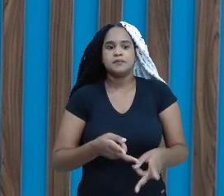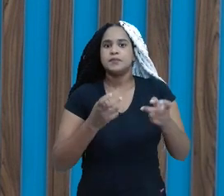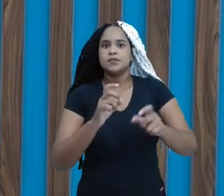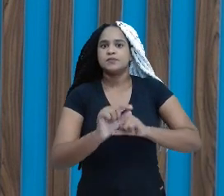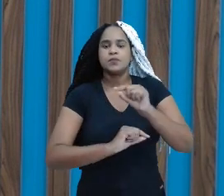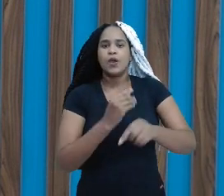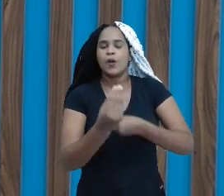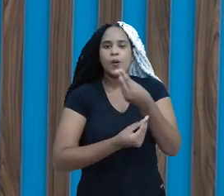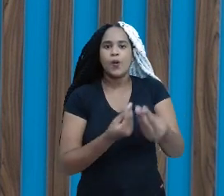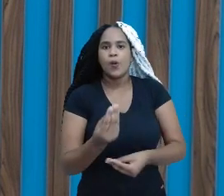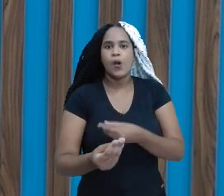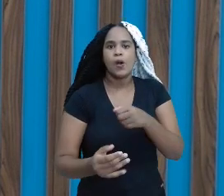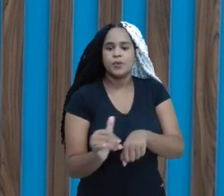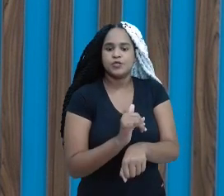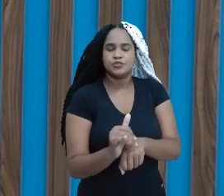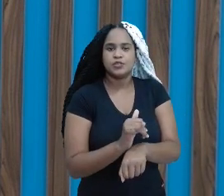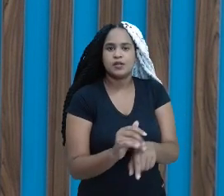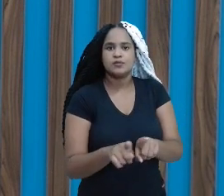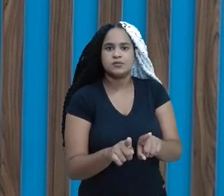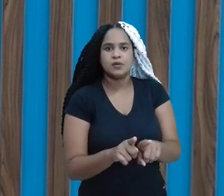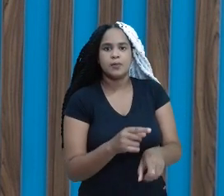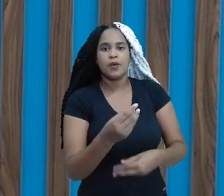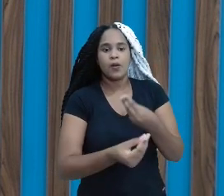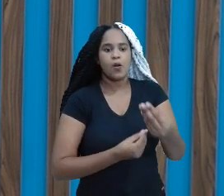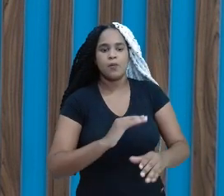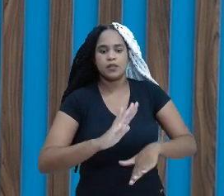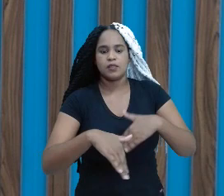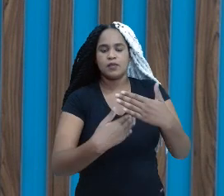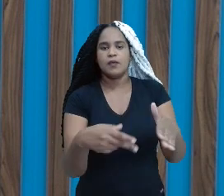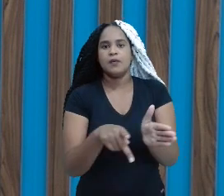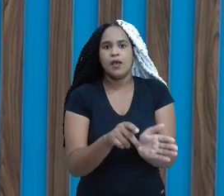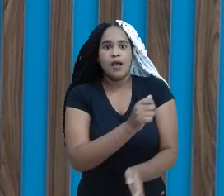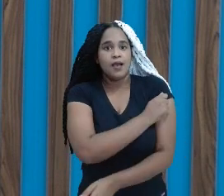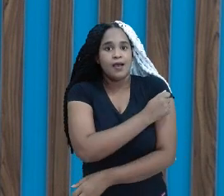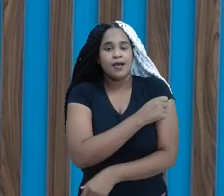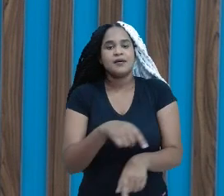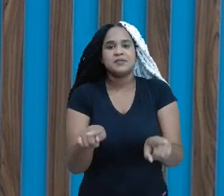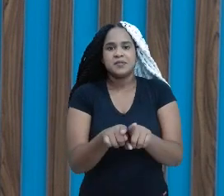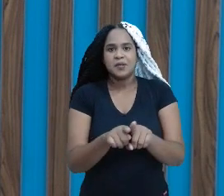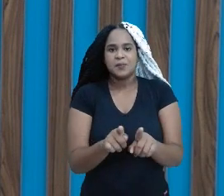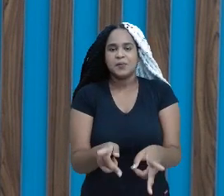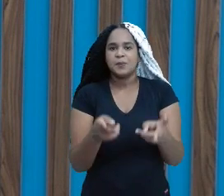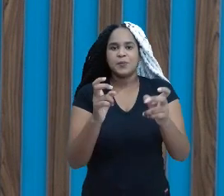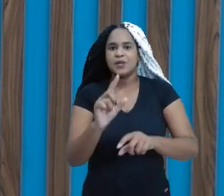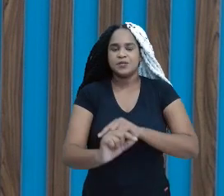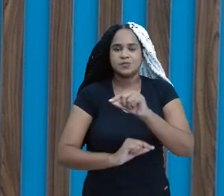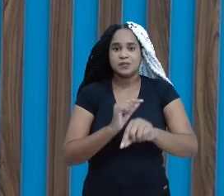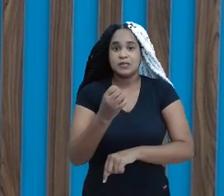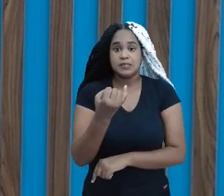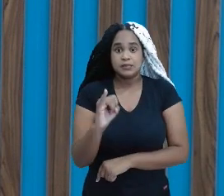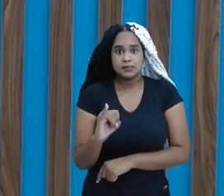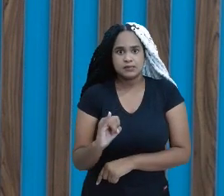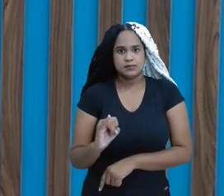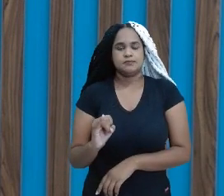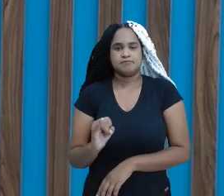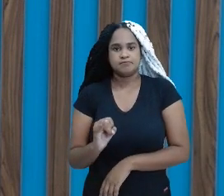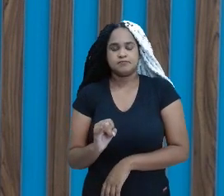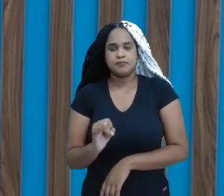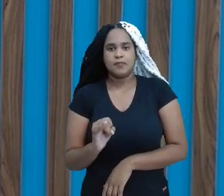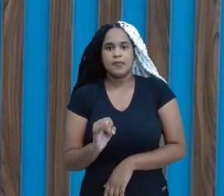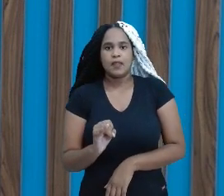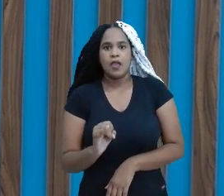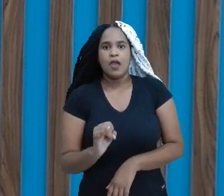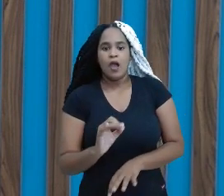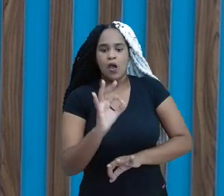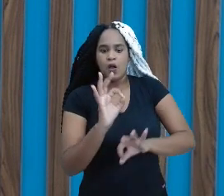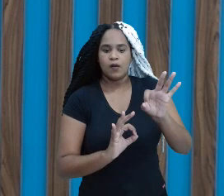para a gente perceber o nível de desenvolvimento do estudante, para a gente perceber se o projeto pedagógico que foi pensado e